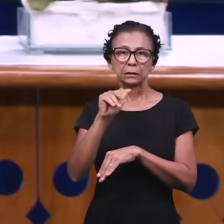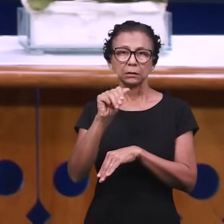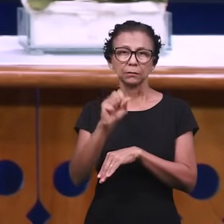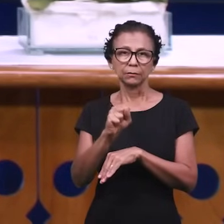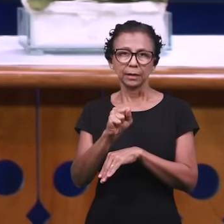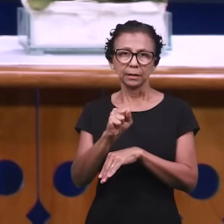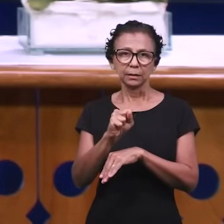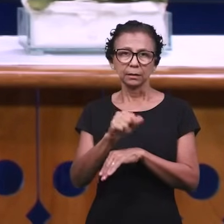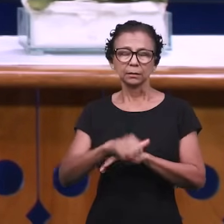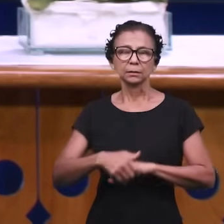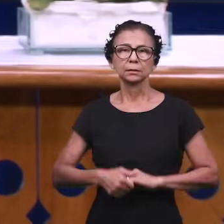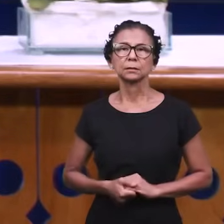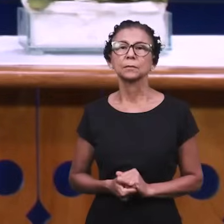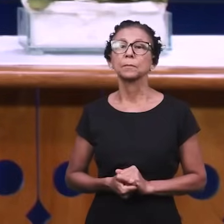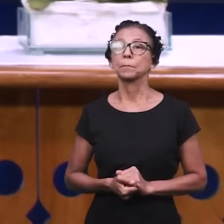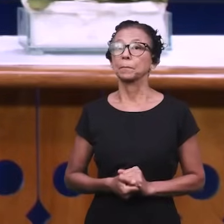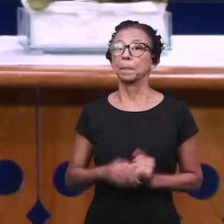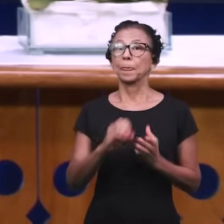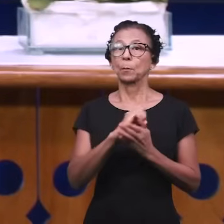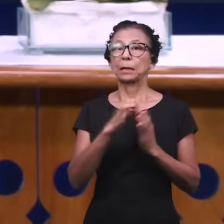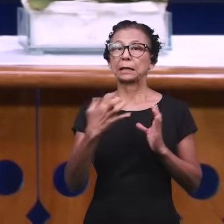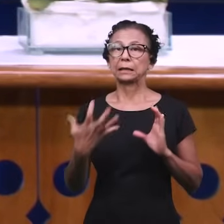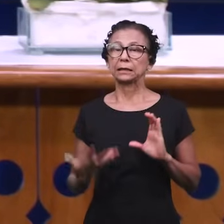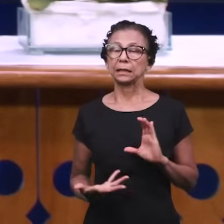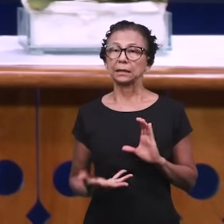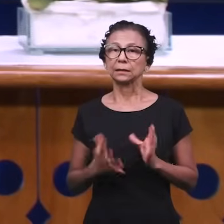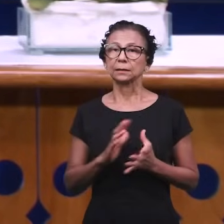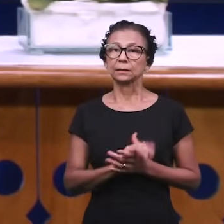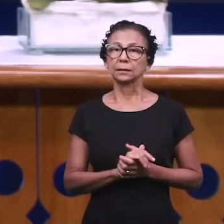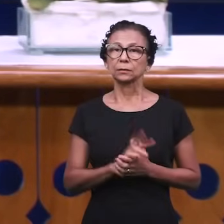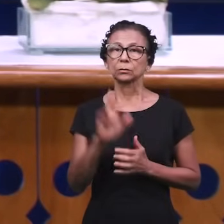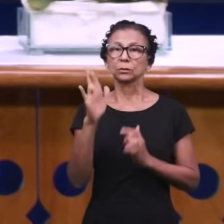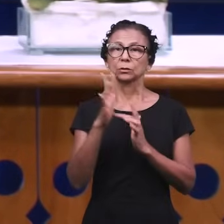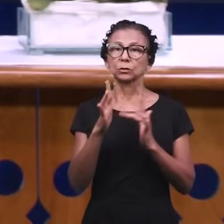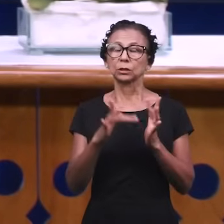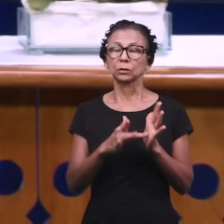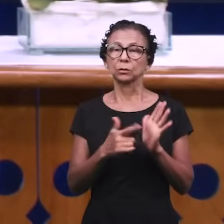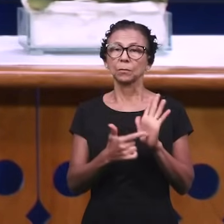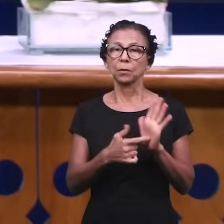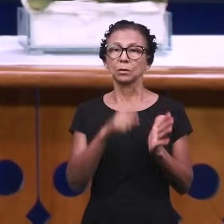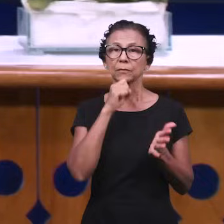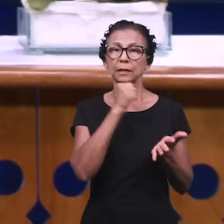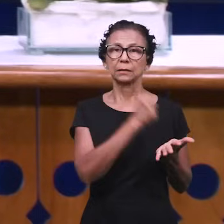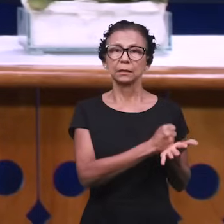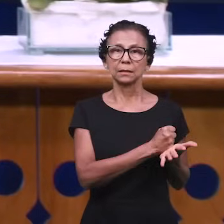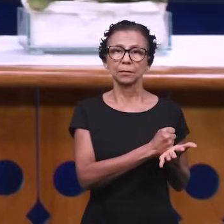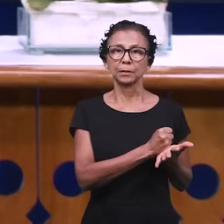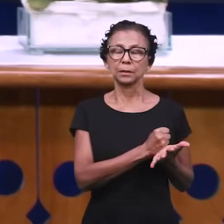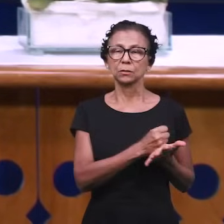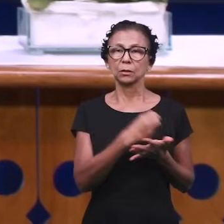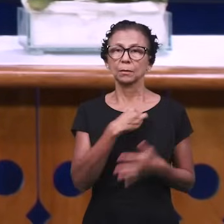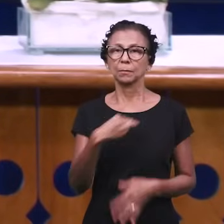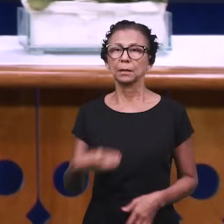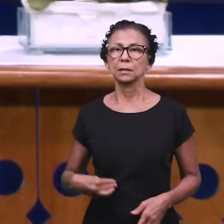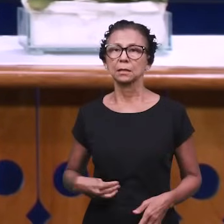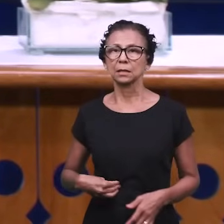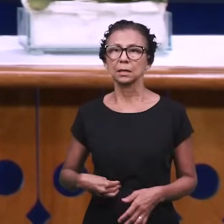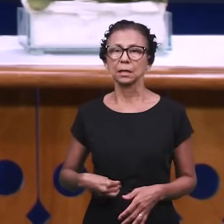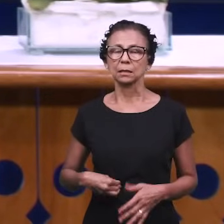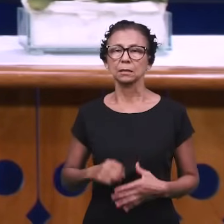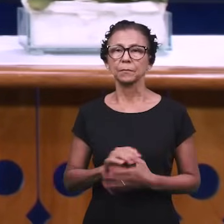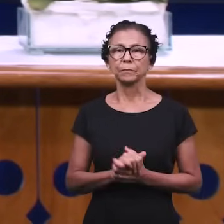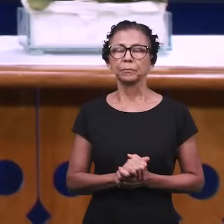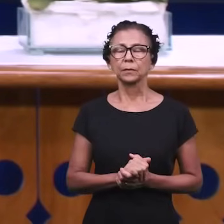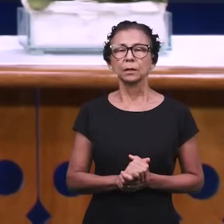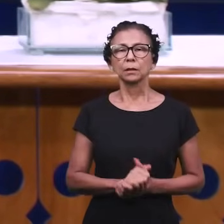o maior atributo de Jesus no Velho Testamento, que é o Messias. E quando ele desce,